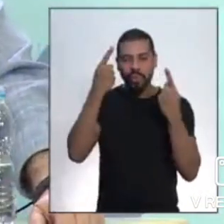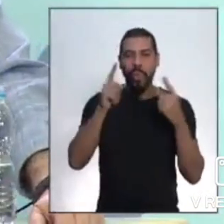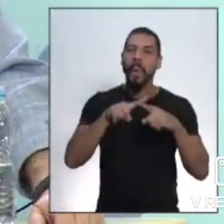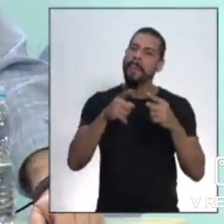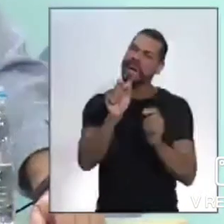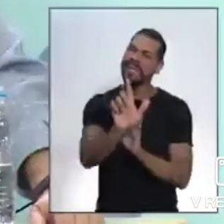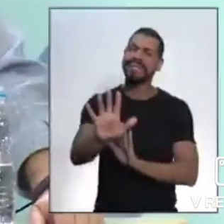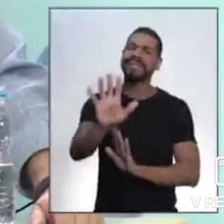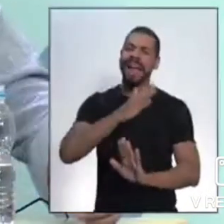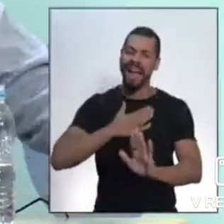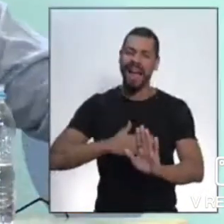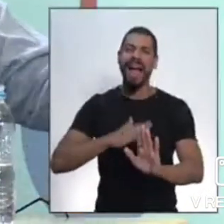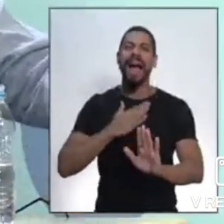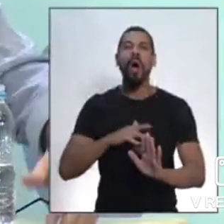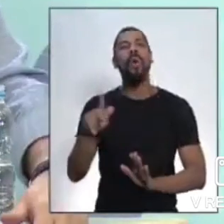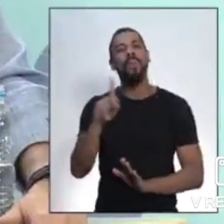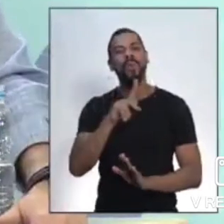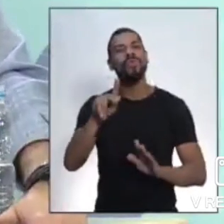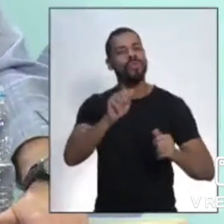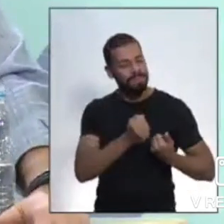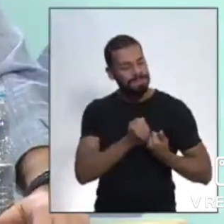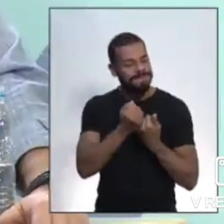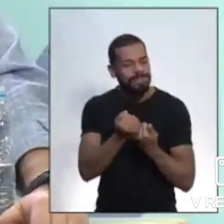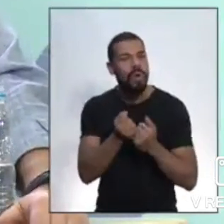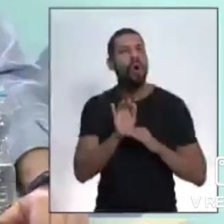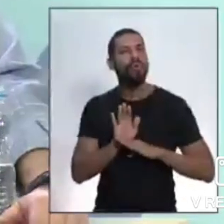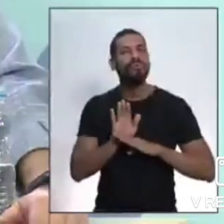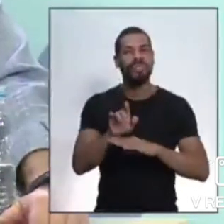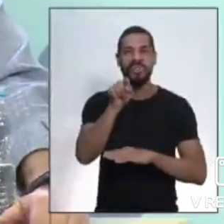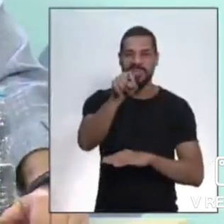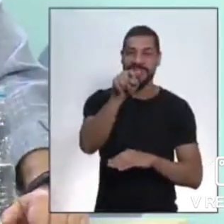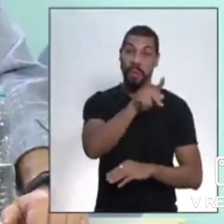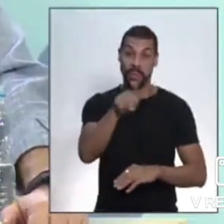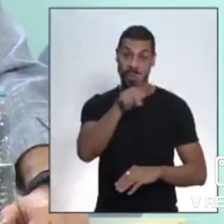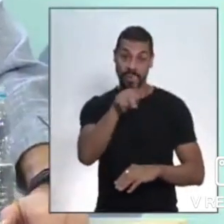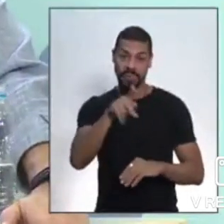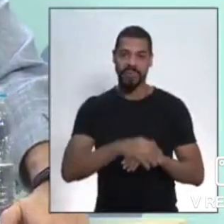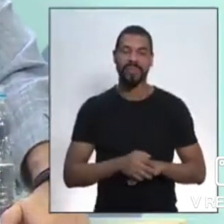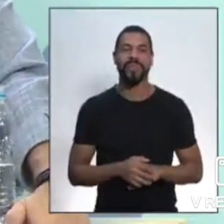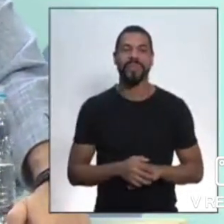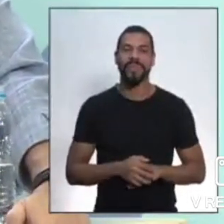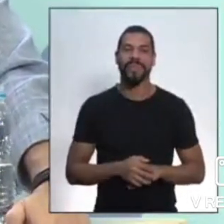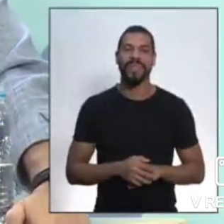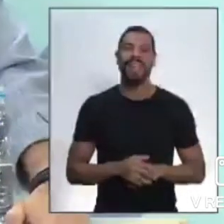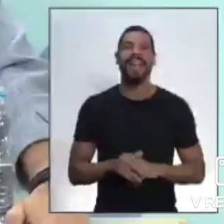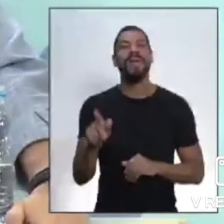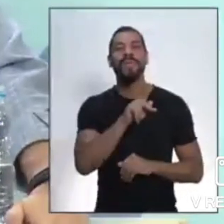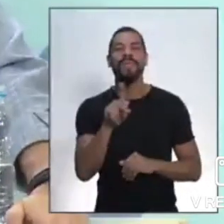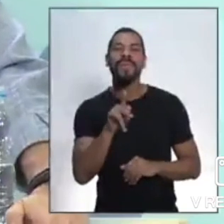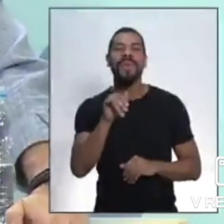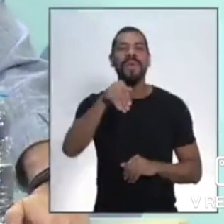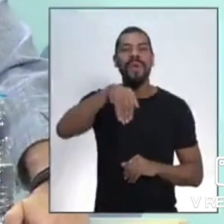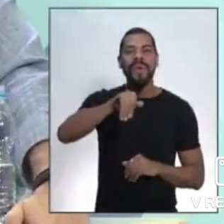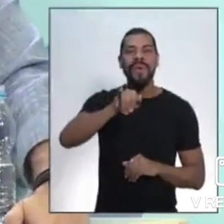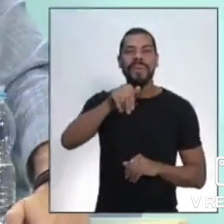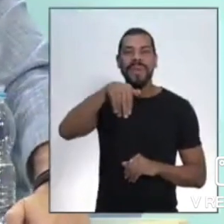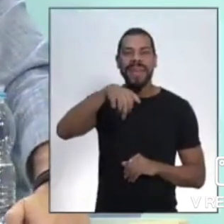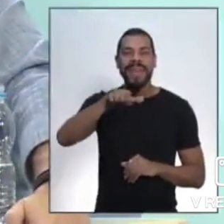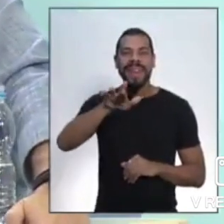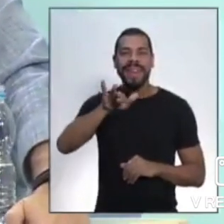professor vai estar reforçando, né? Aí o professor Justino, o professor Mineiro, a